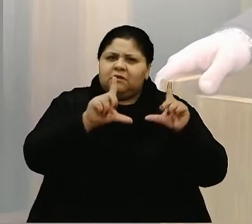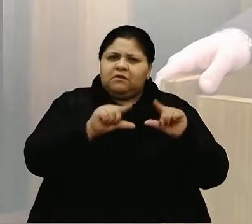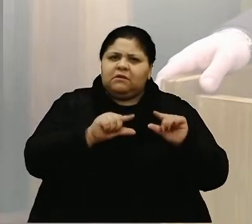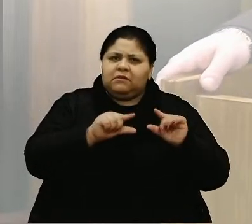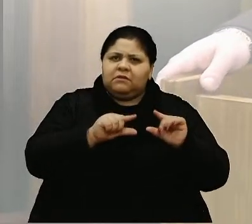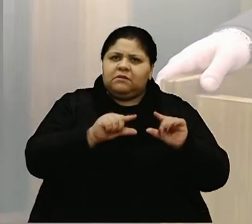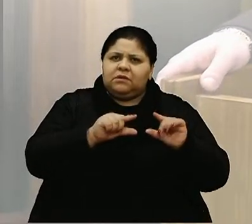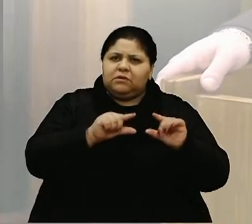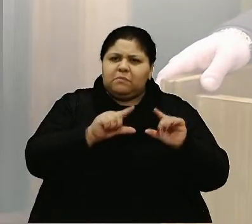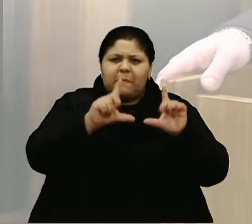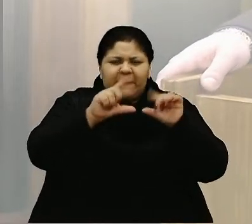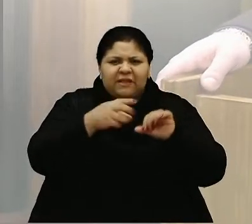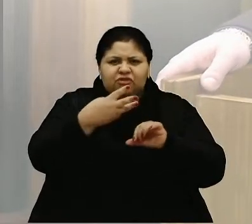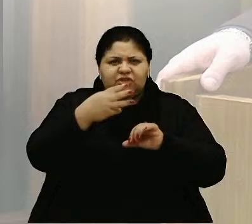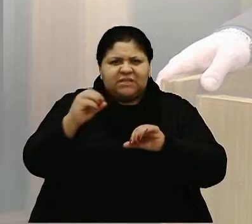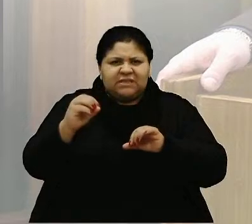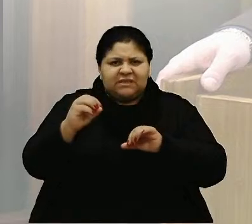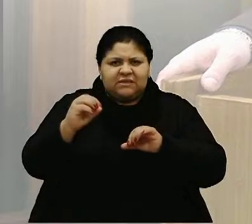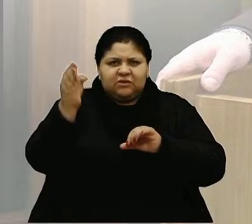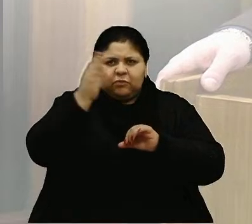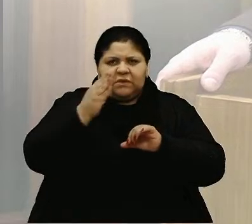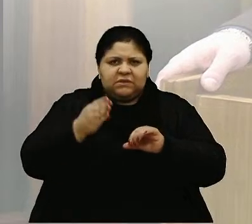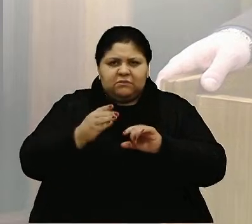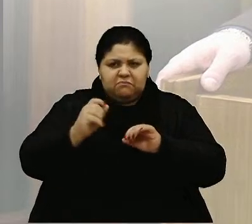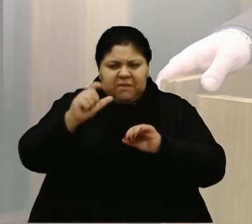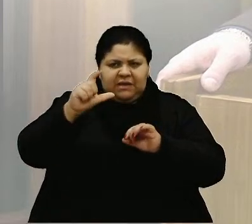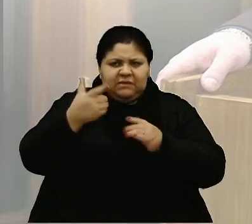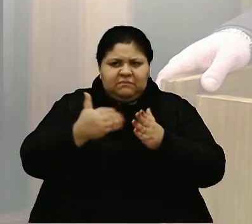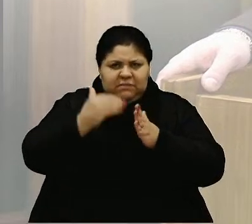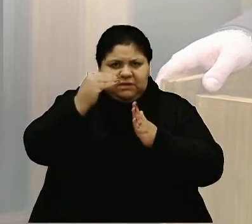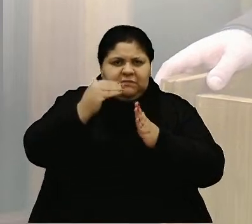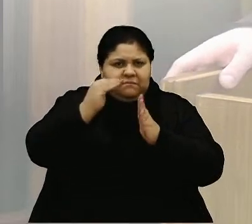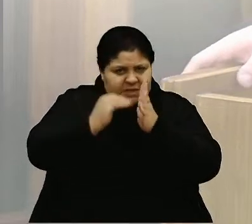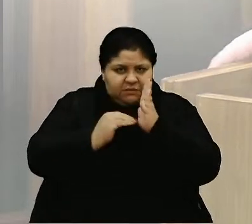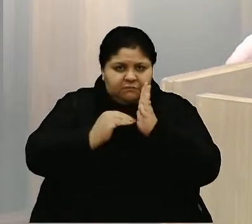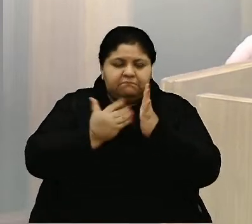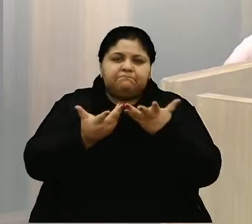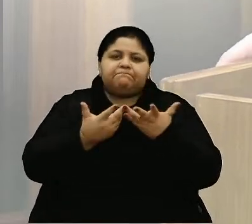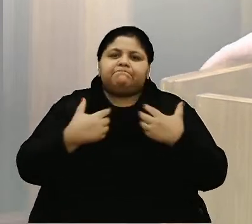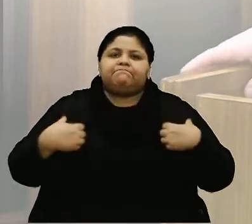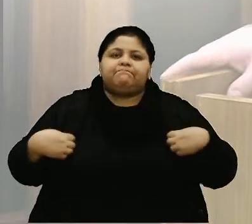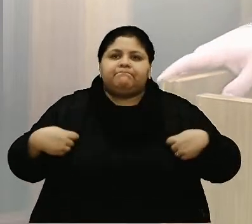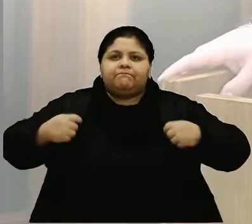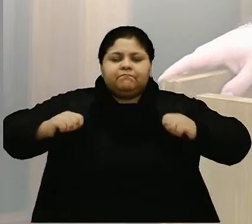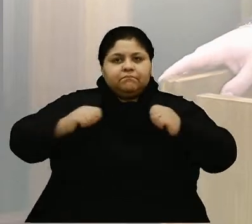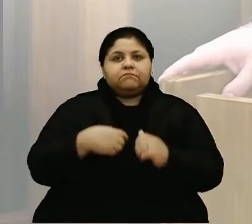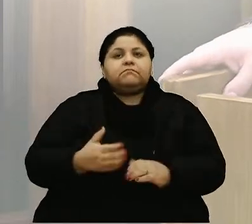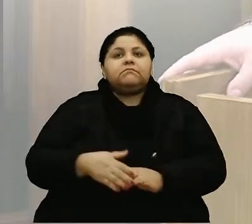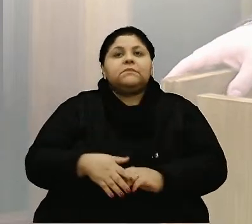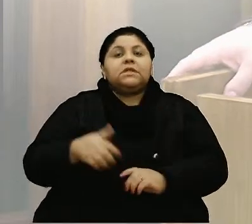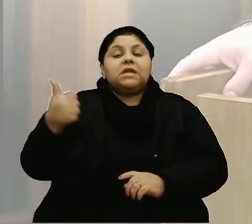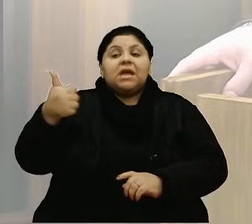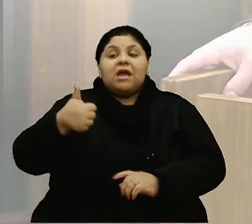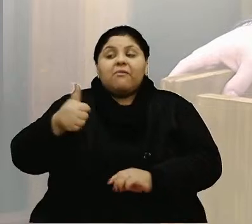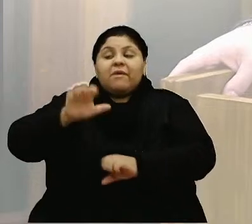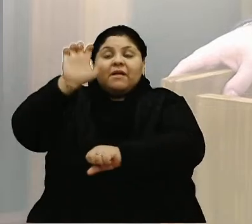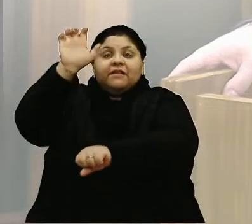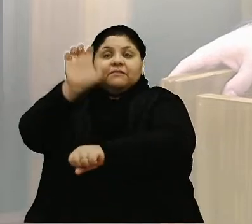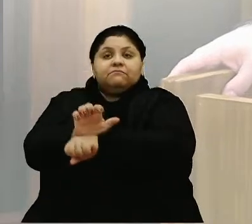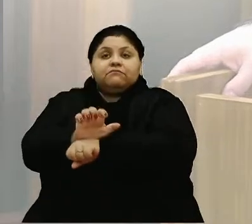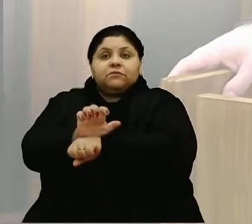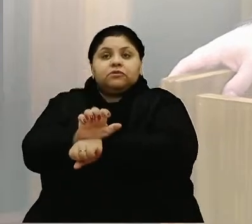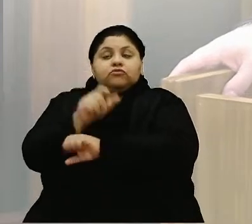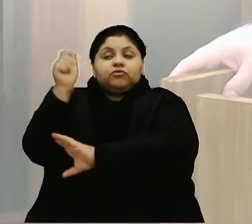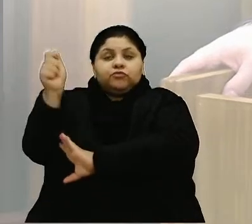no país, é isso? Ou um pouquinho mais? Um pouquinho menos? Então, é a primeira do estado do Rio